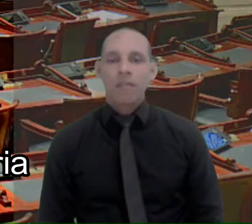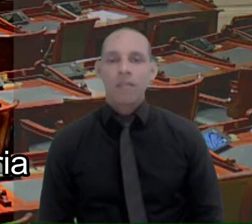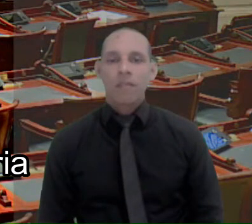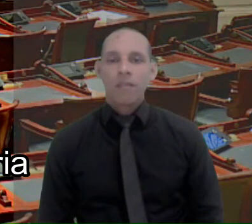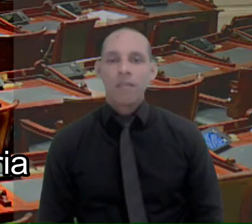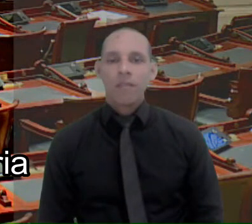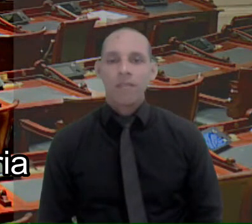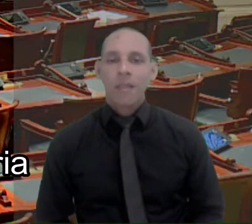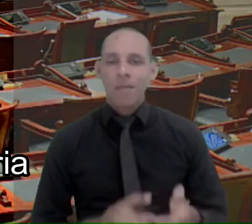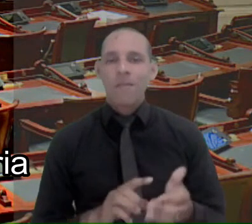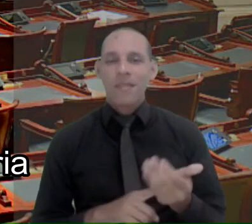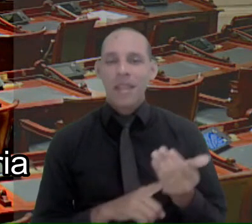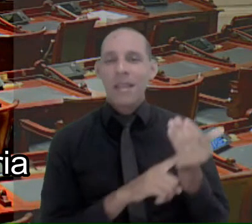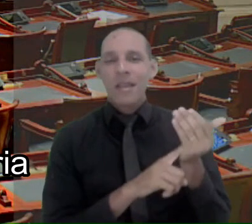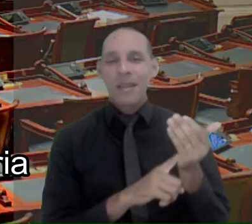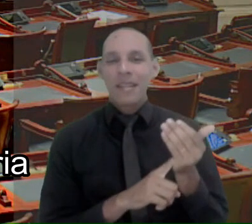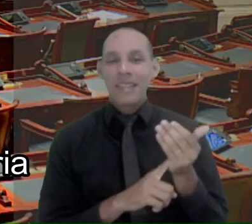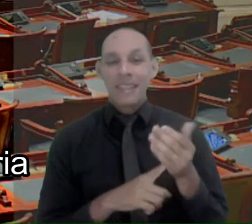Tecnologia é muito exigente.